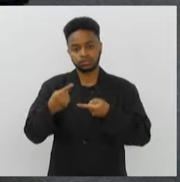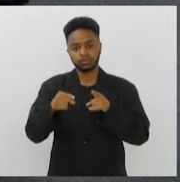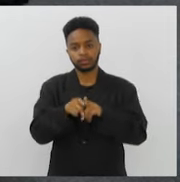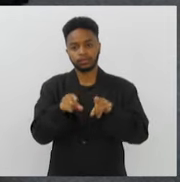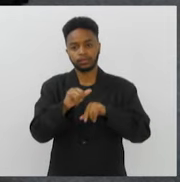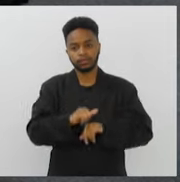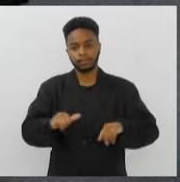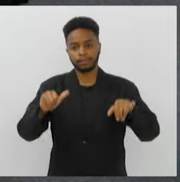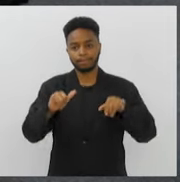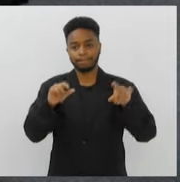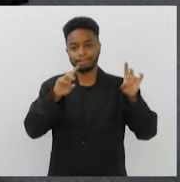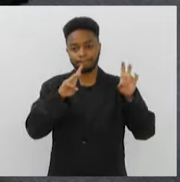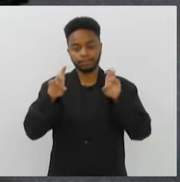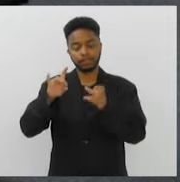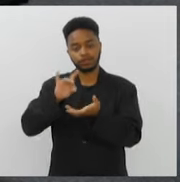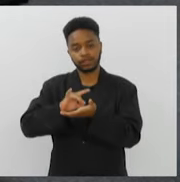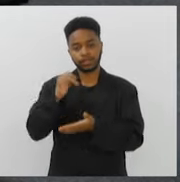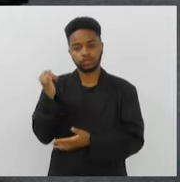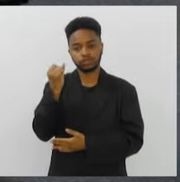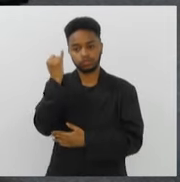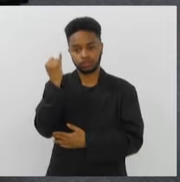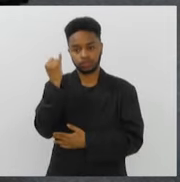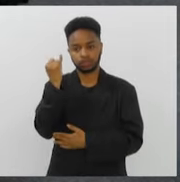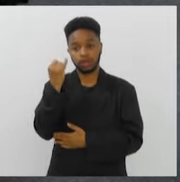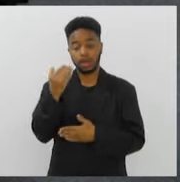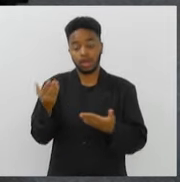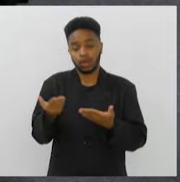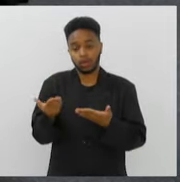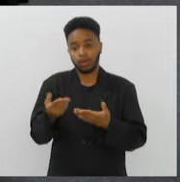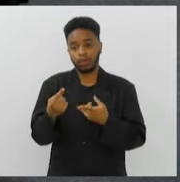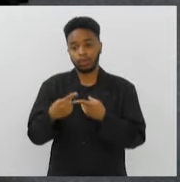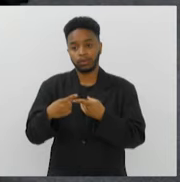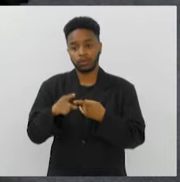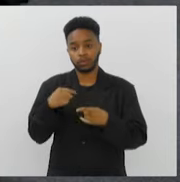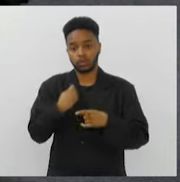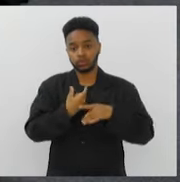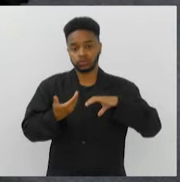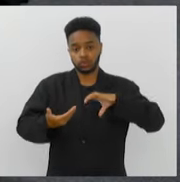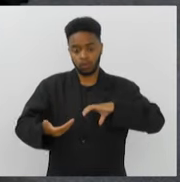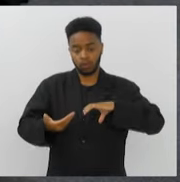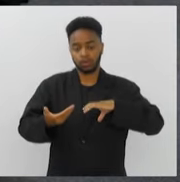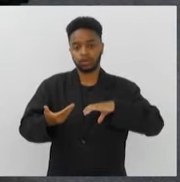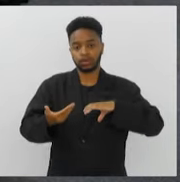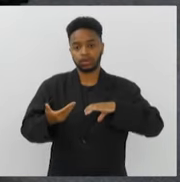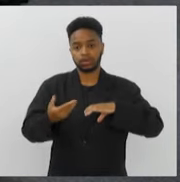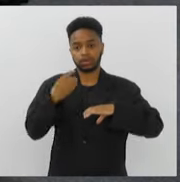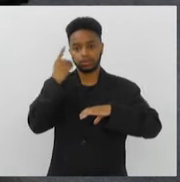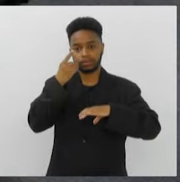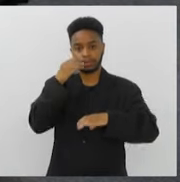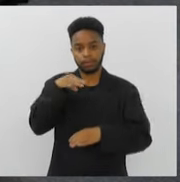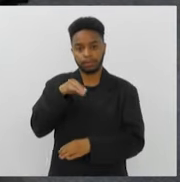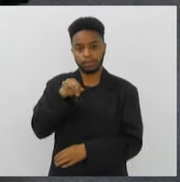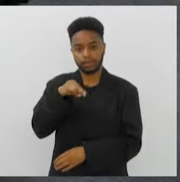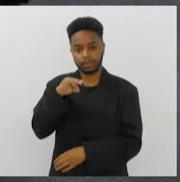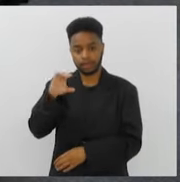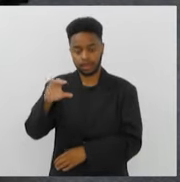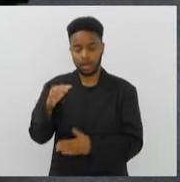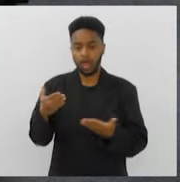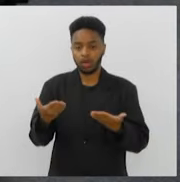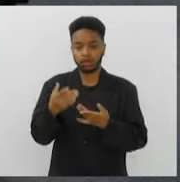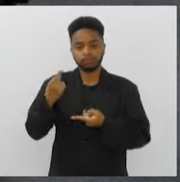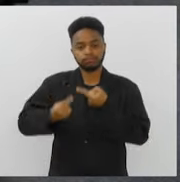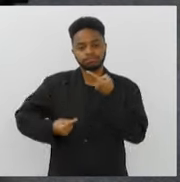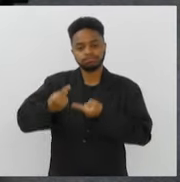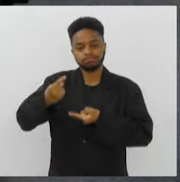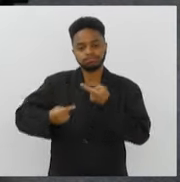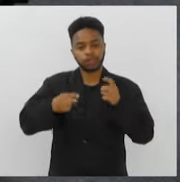essa temática é importantíssima, ainda mais quando o nosso Congresso Nacional, deputado Carlos Mink, vem debatendo o tema